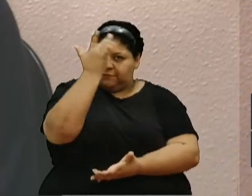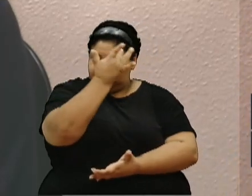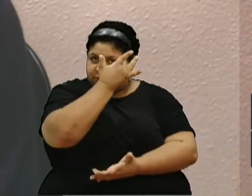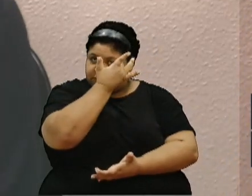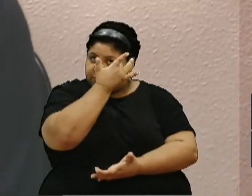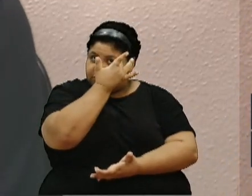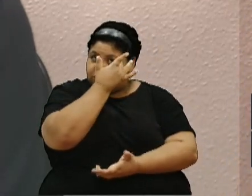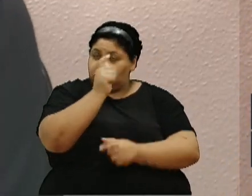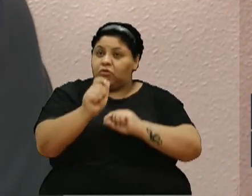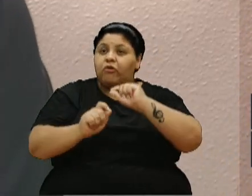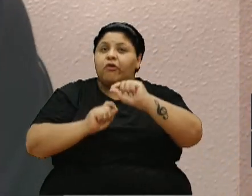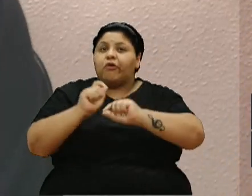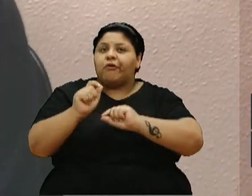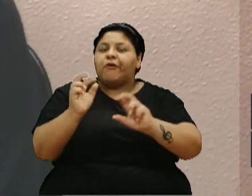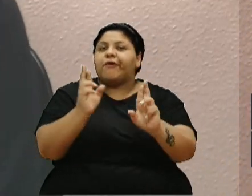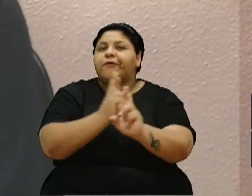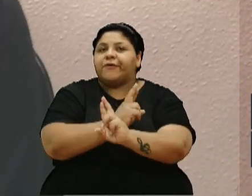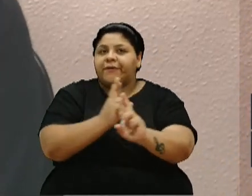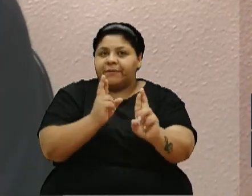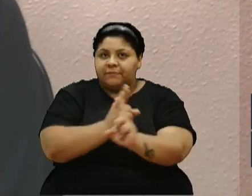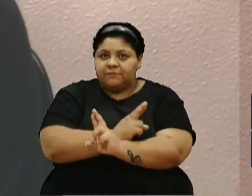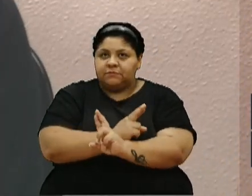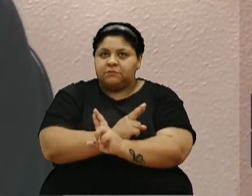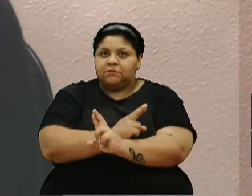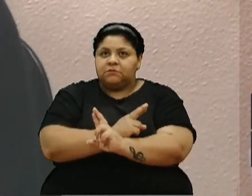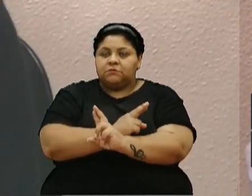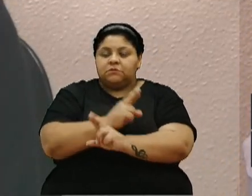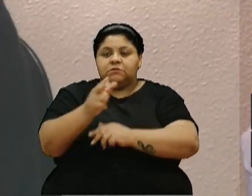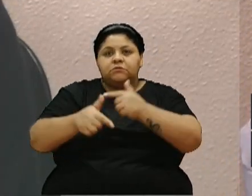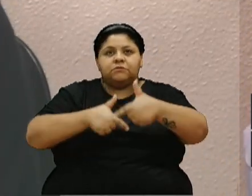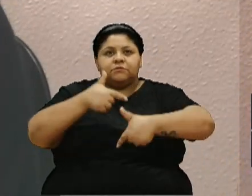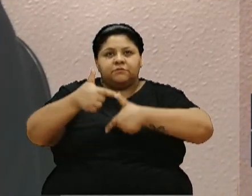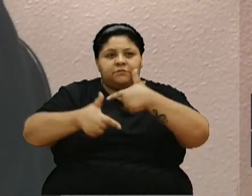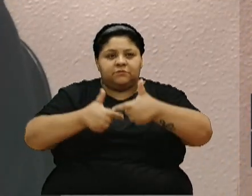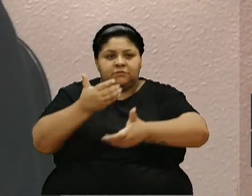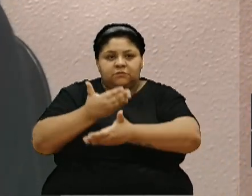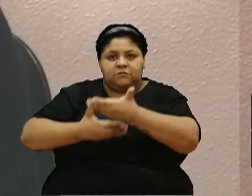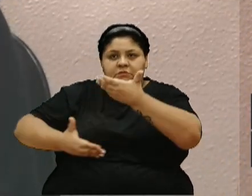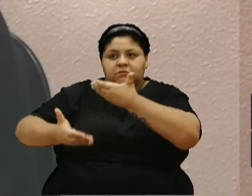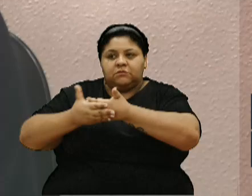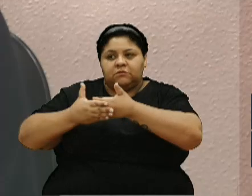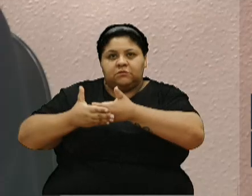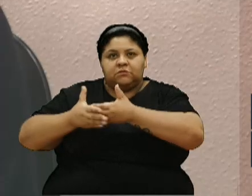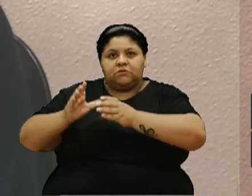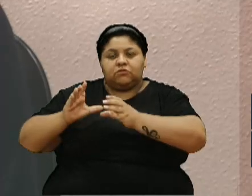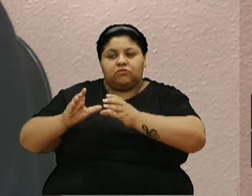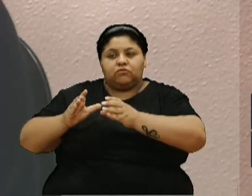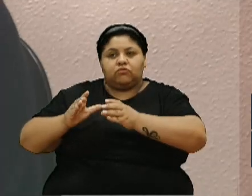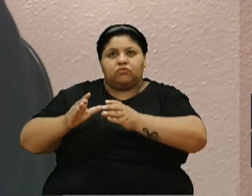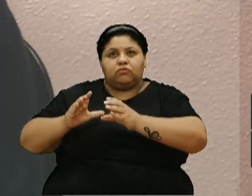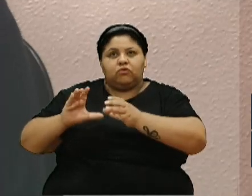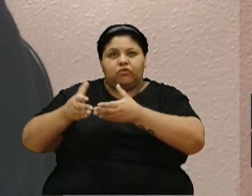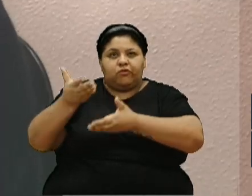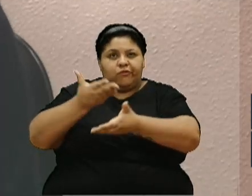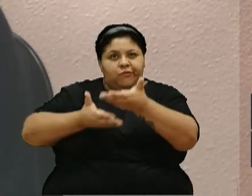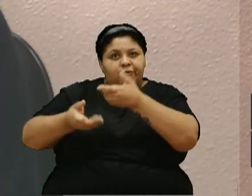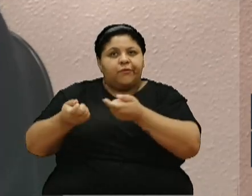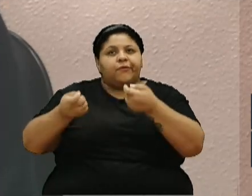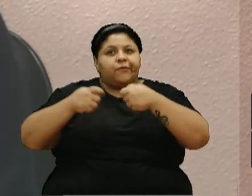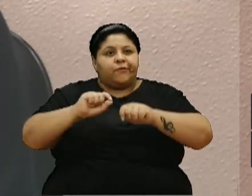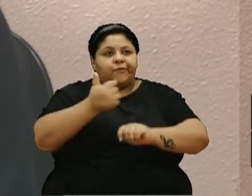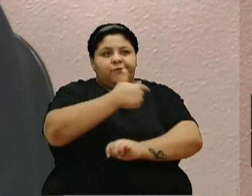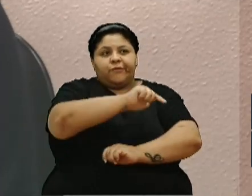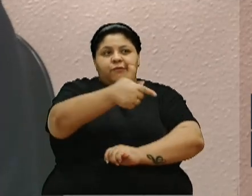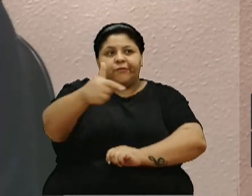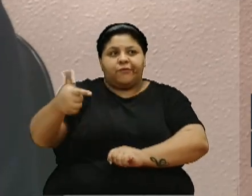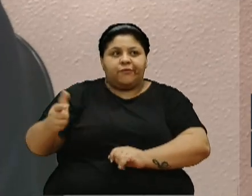seja, dos custos relacionados aos serviços, a toda a rede de atendimento. Então, é preciso que os outros